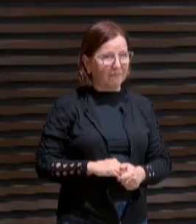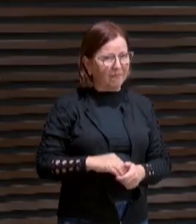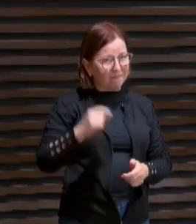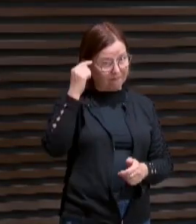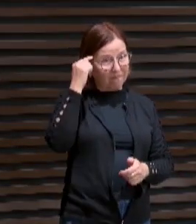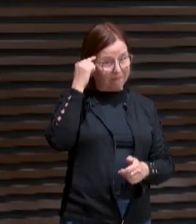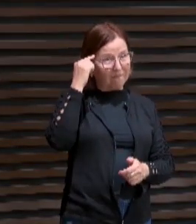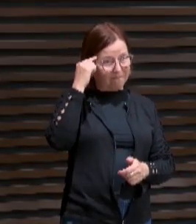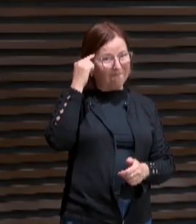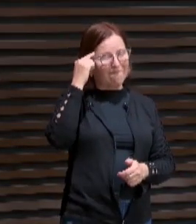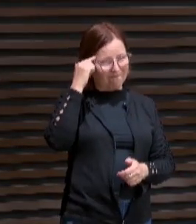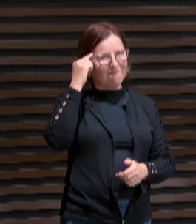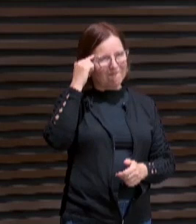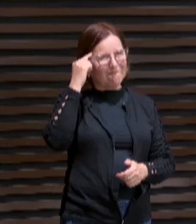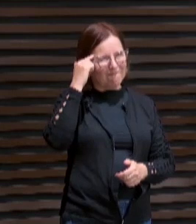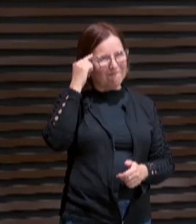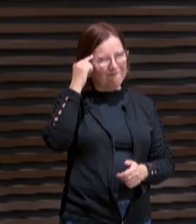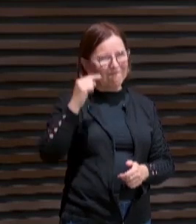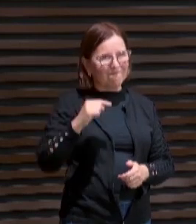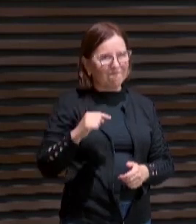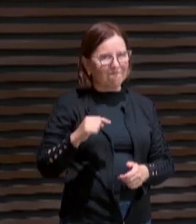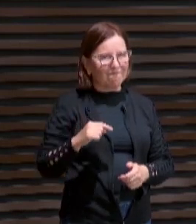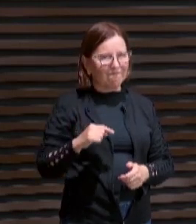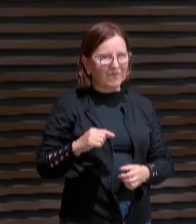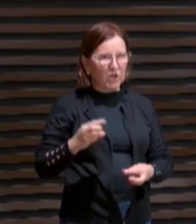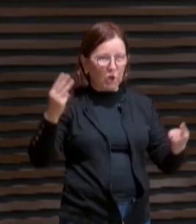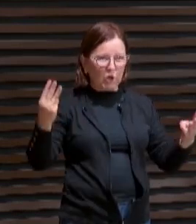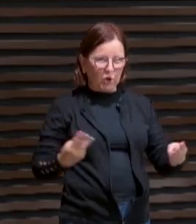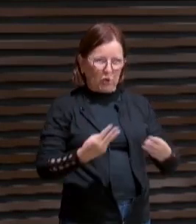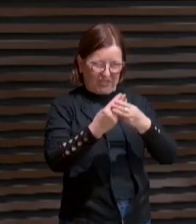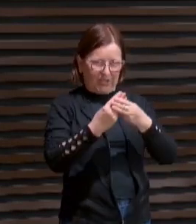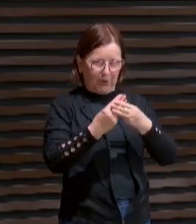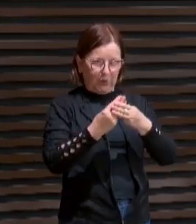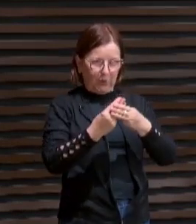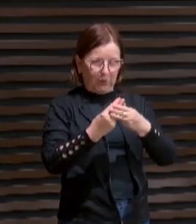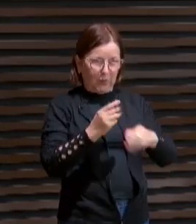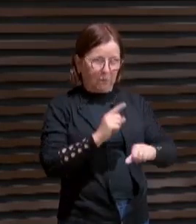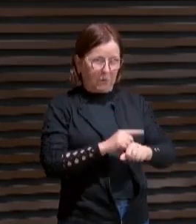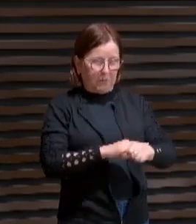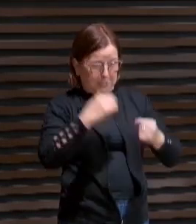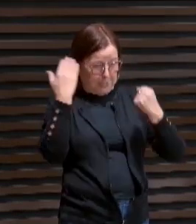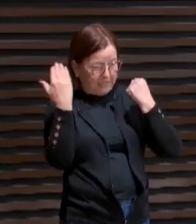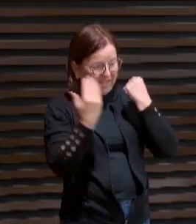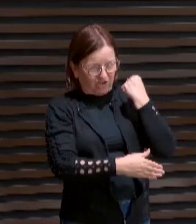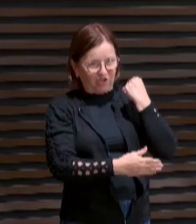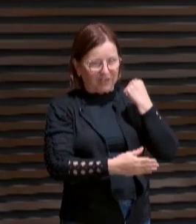Pensa, os judeus, quando castigavam uma pessoa,